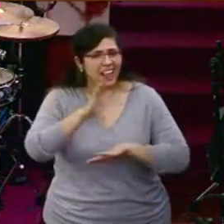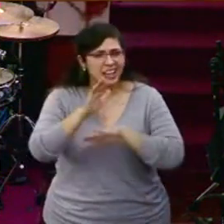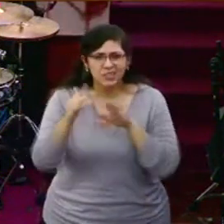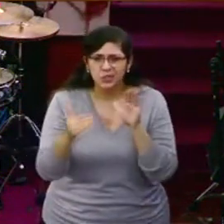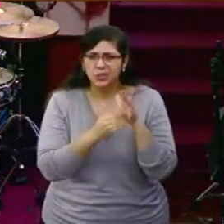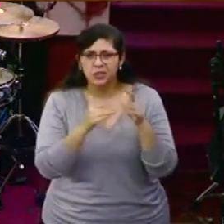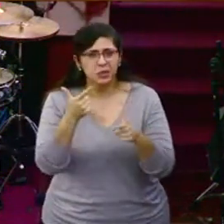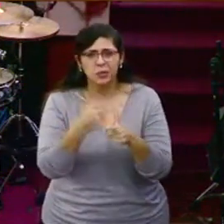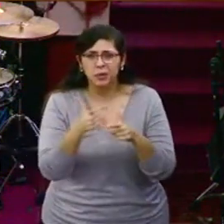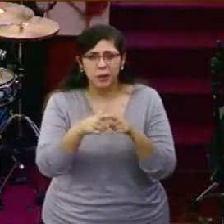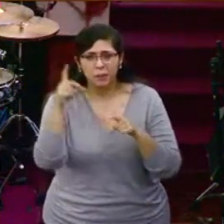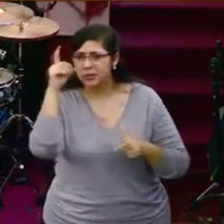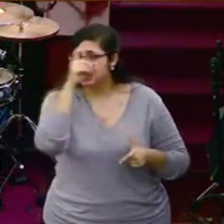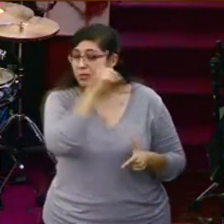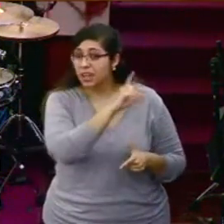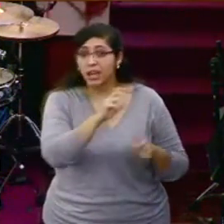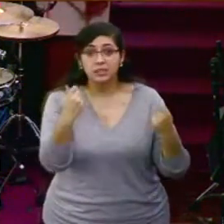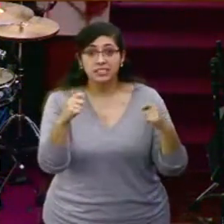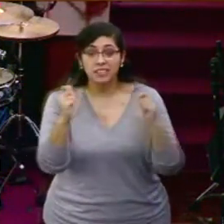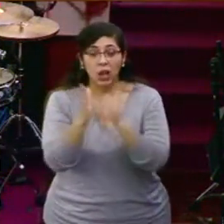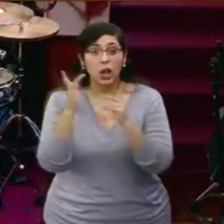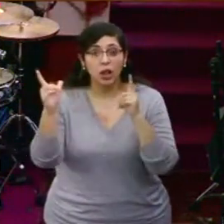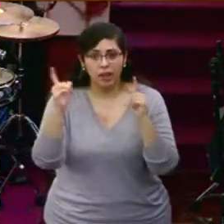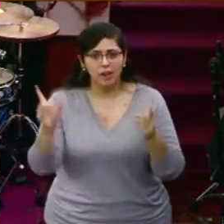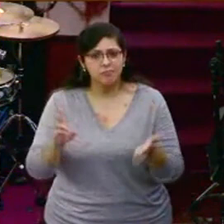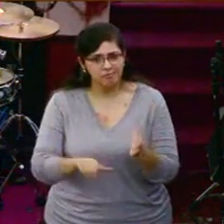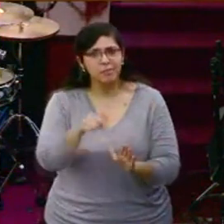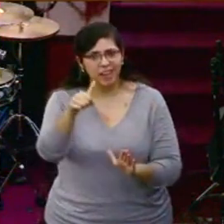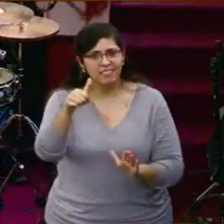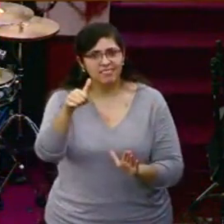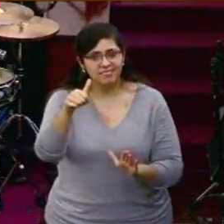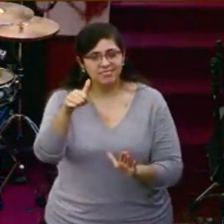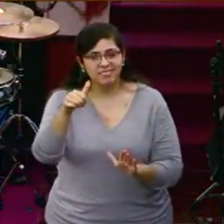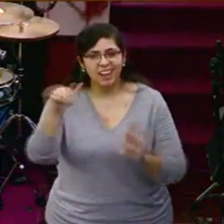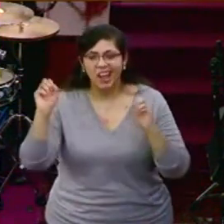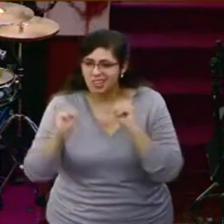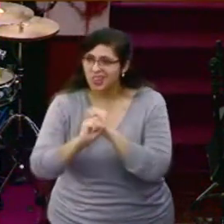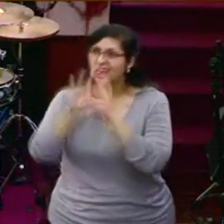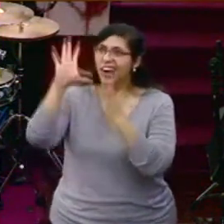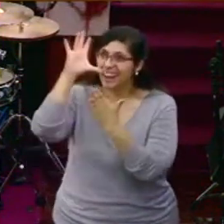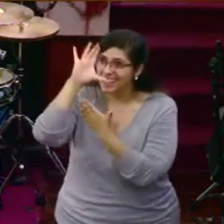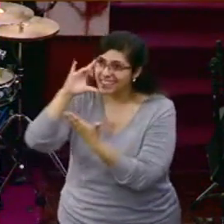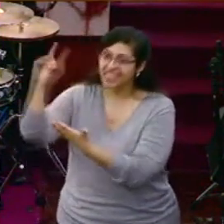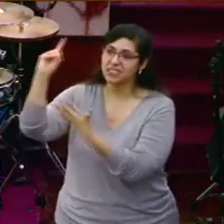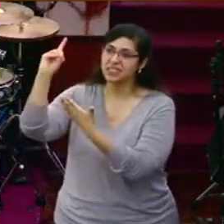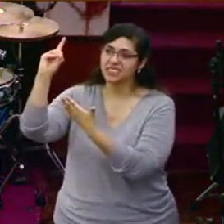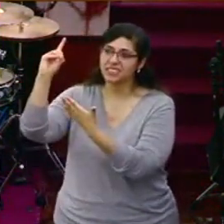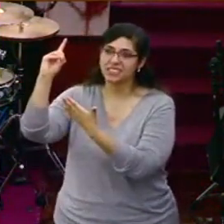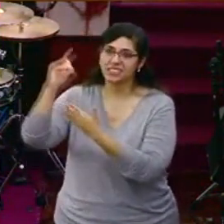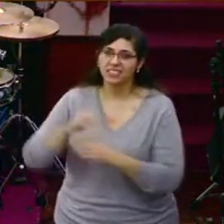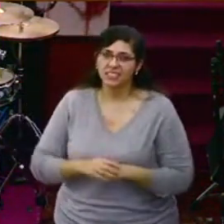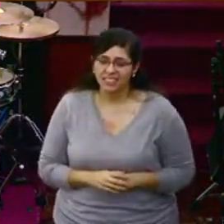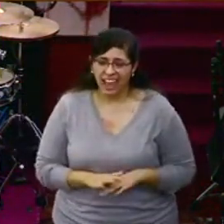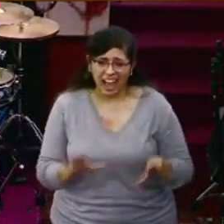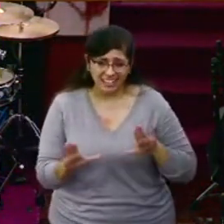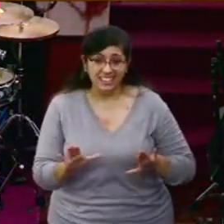dificuldades um louvor precisa brotar dos nossos lábios e esse louvor é glória a deus não é dizer vai que